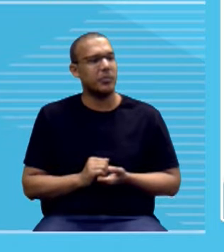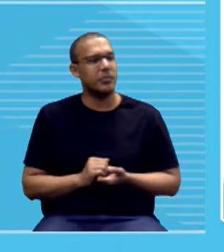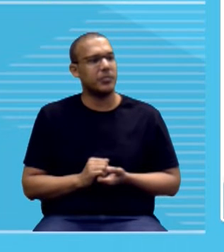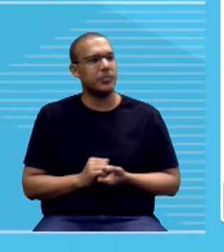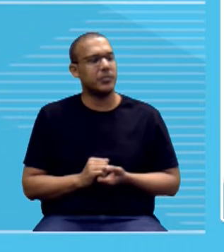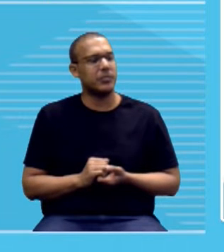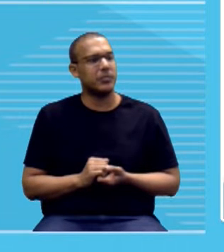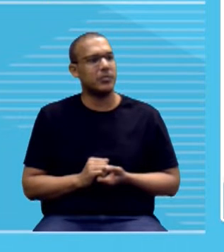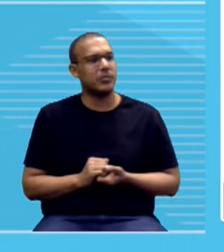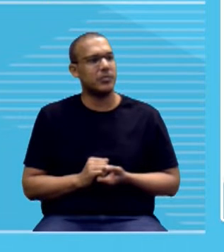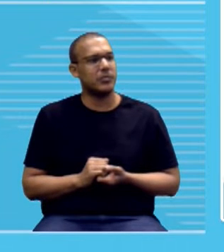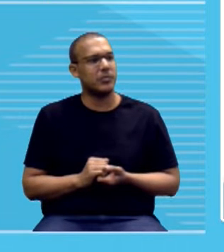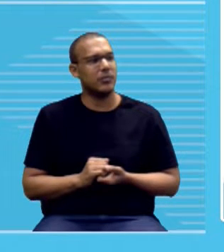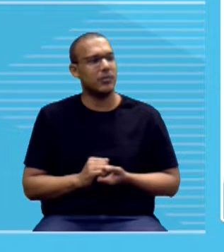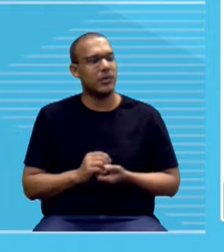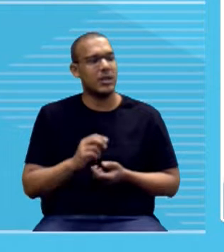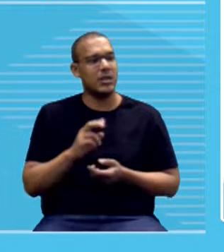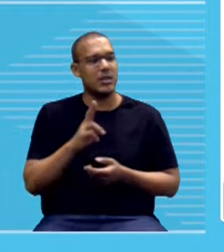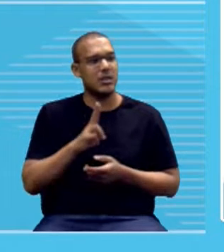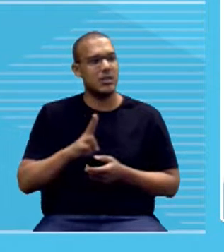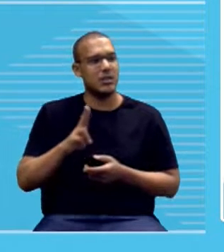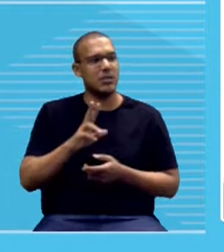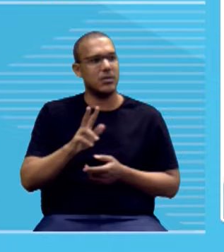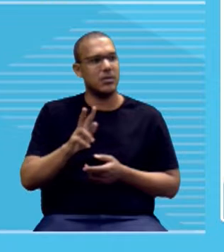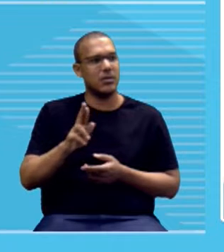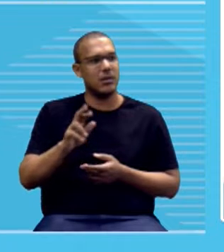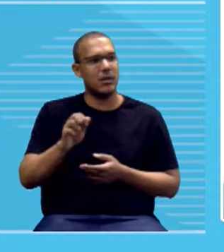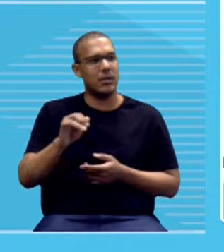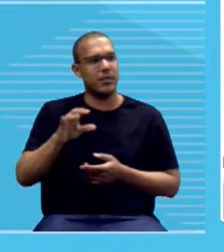o de Chernobyl, utilizam grafite como moderador.